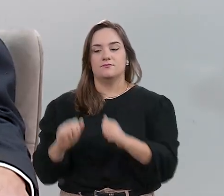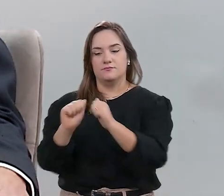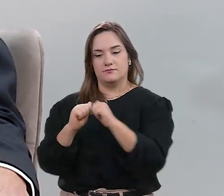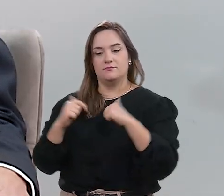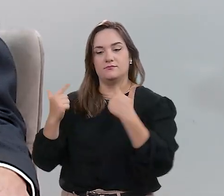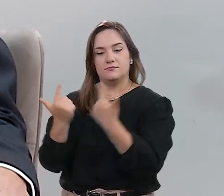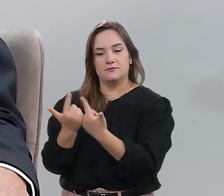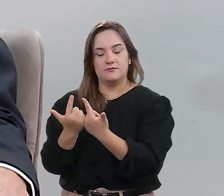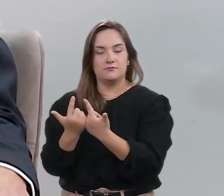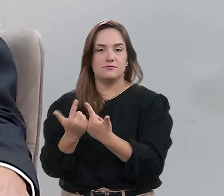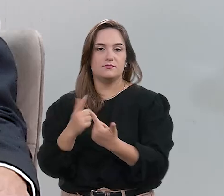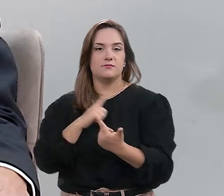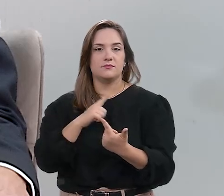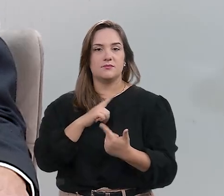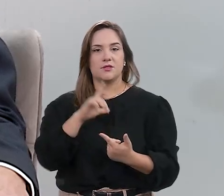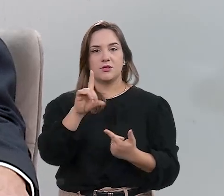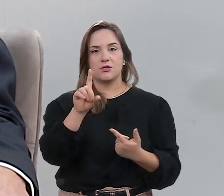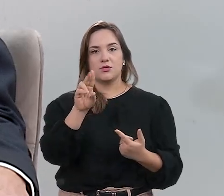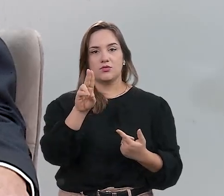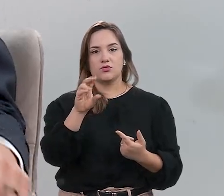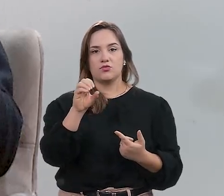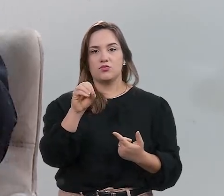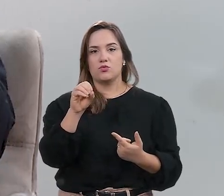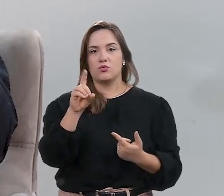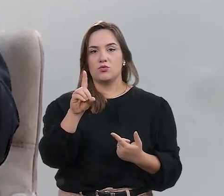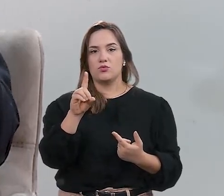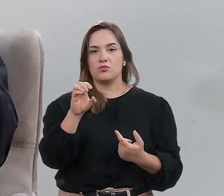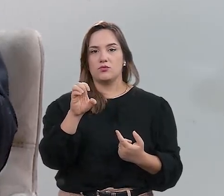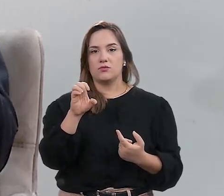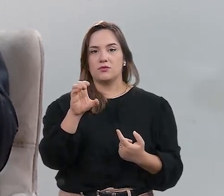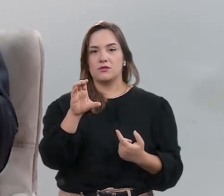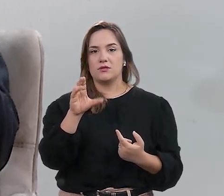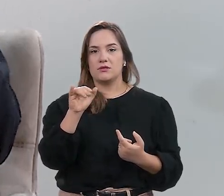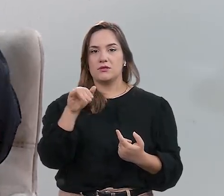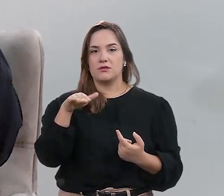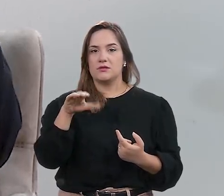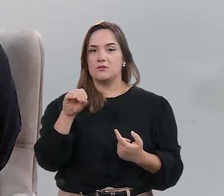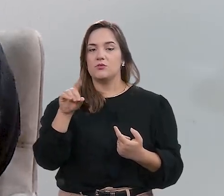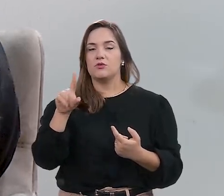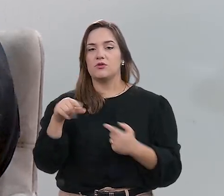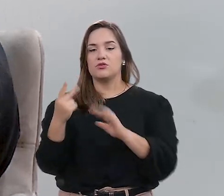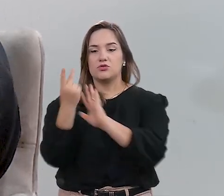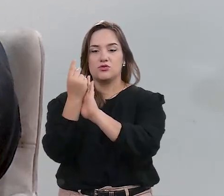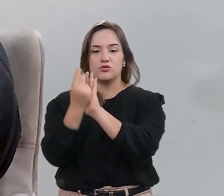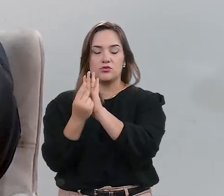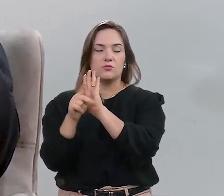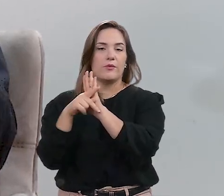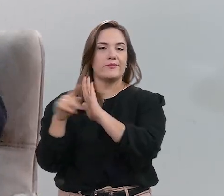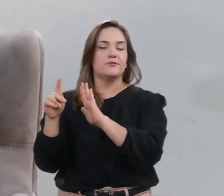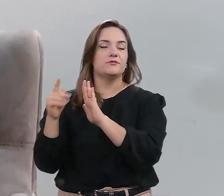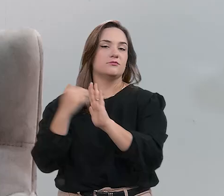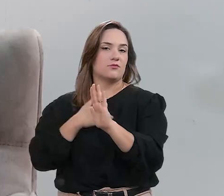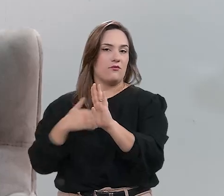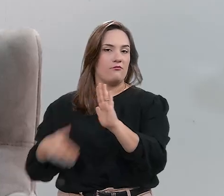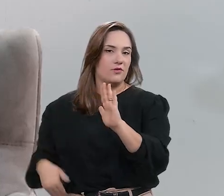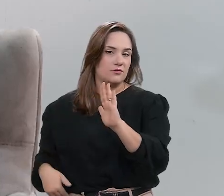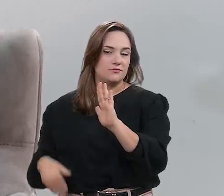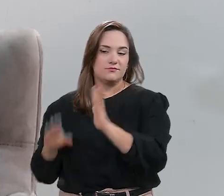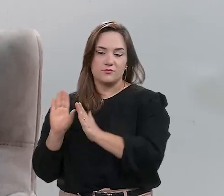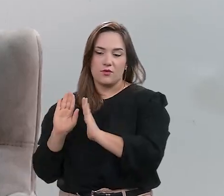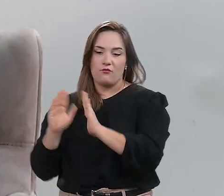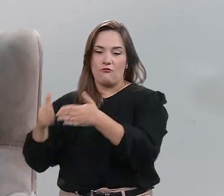Legislativa, ela recebe o 12º, né, que é um recurso do orçamento do Estado que é